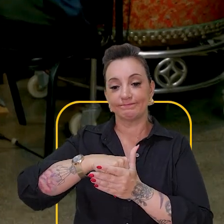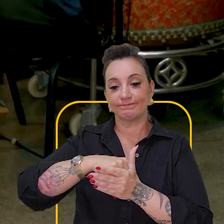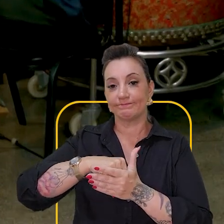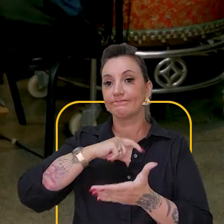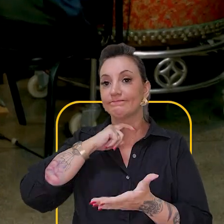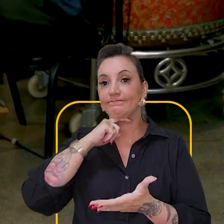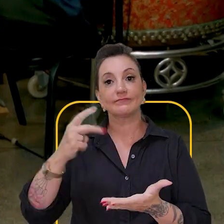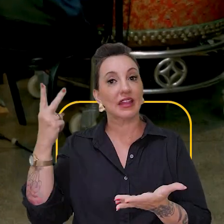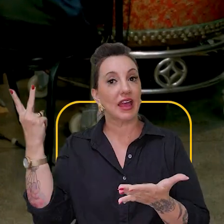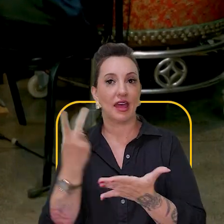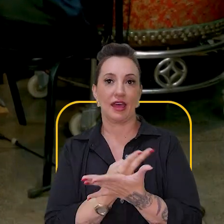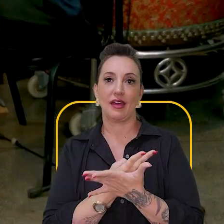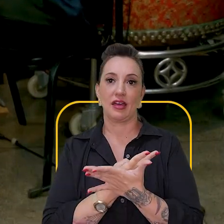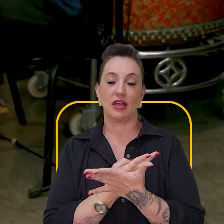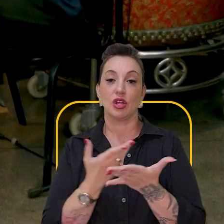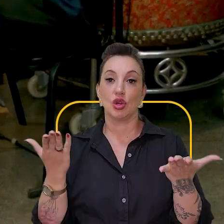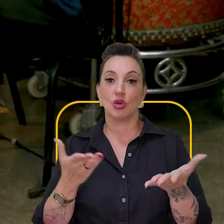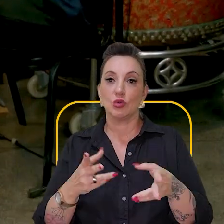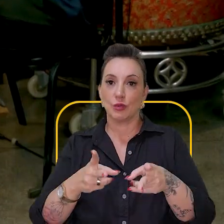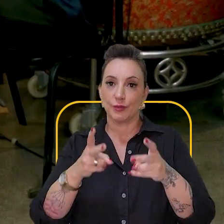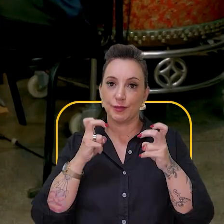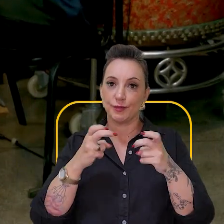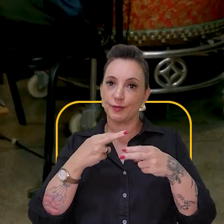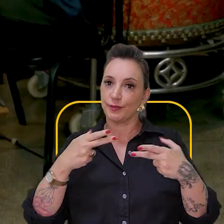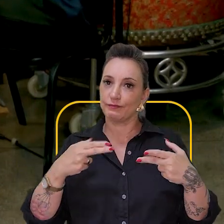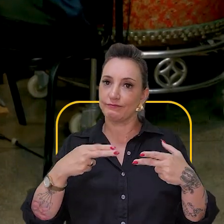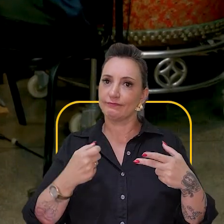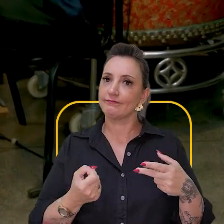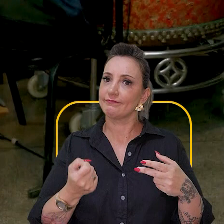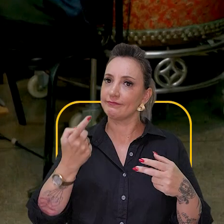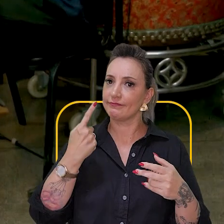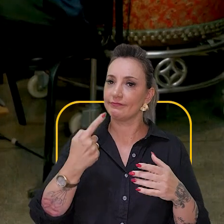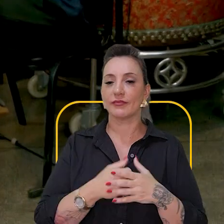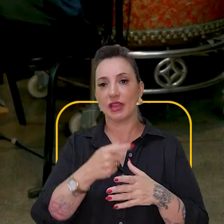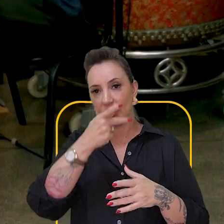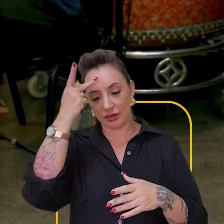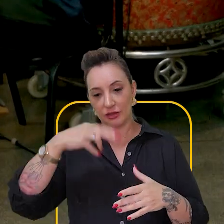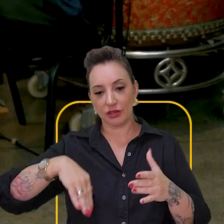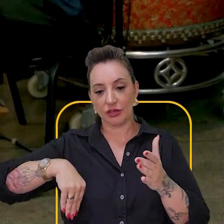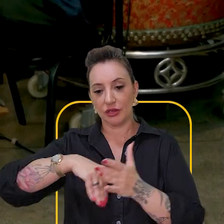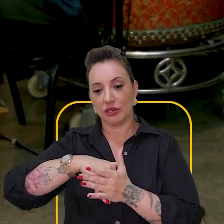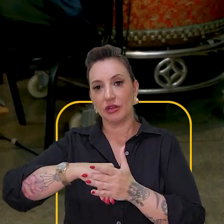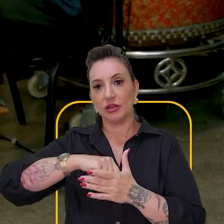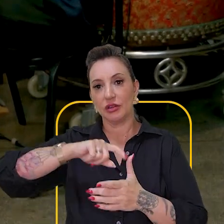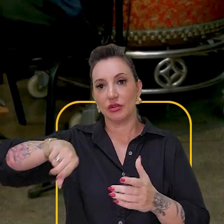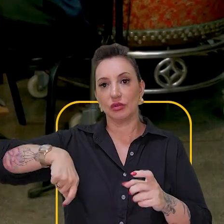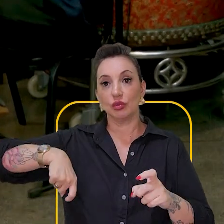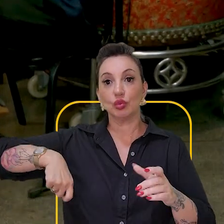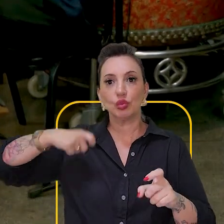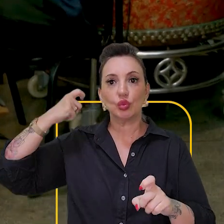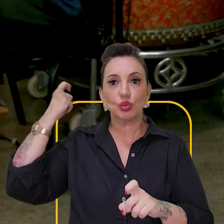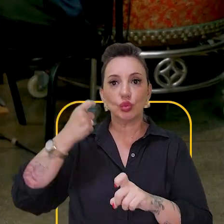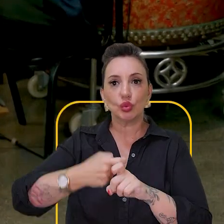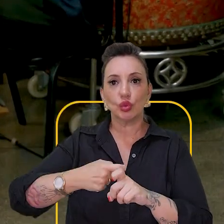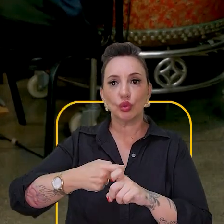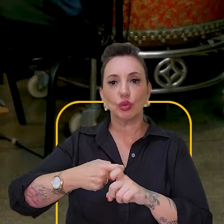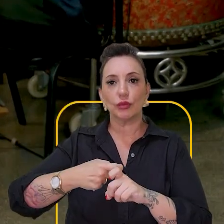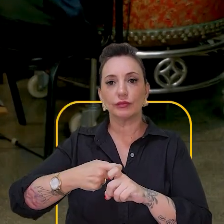uhum tá errado hoje eu vejo uma coisa que eu acho muito estranha o pessoal dá um chute circular